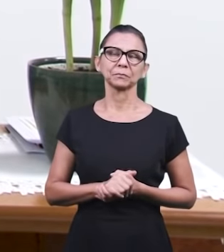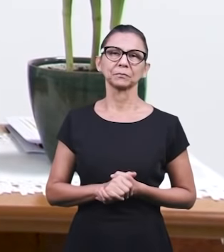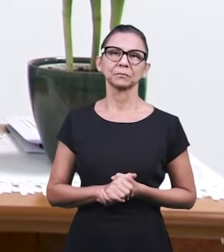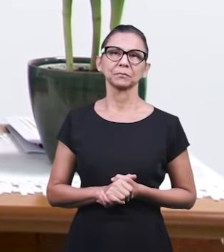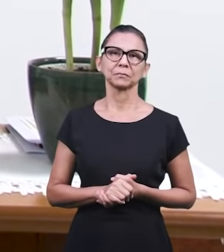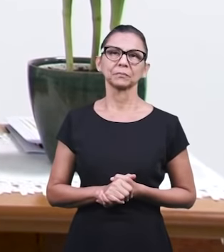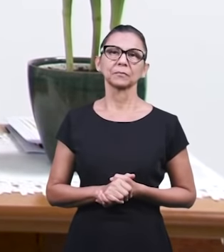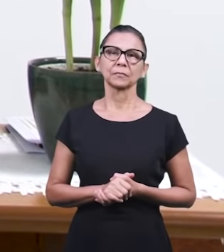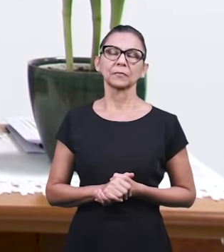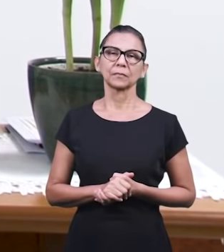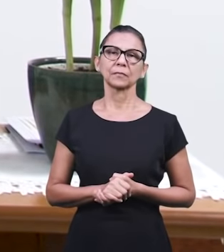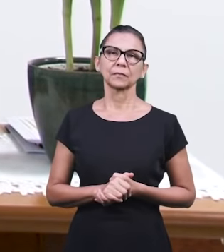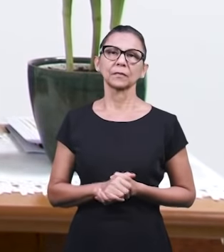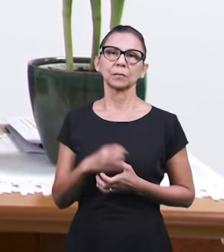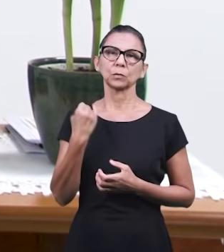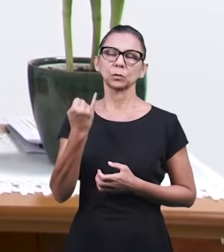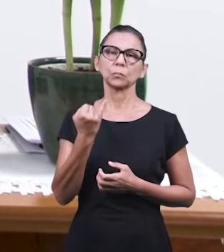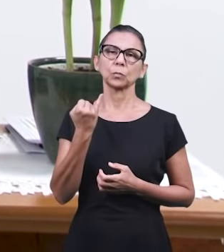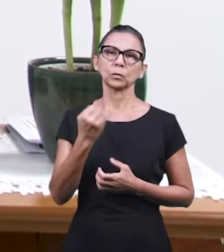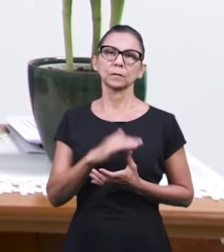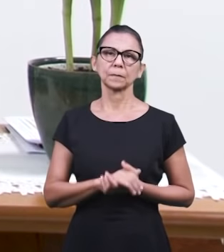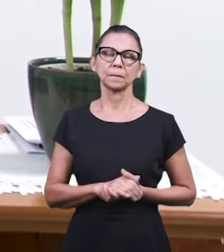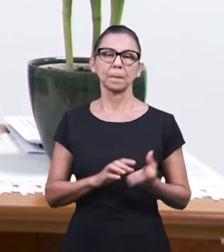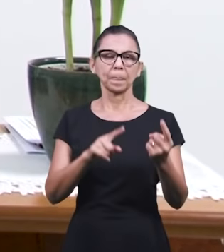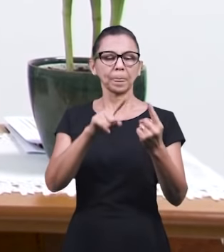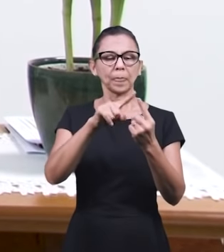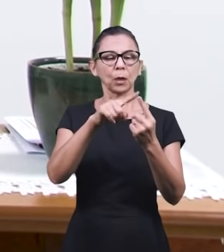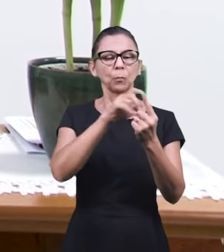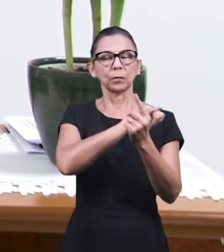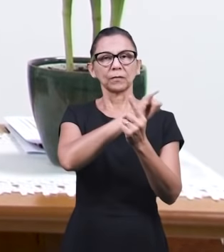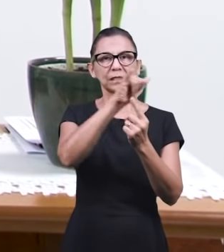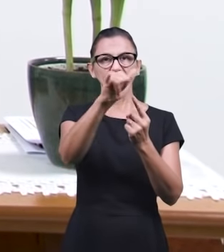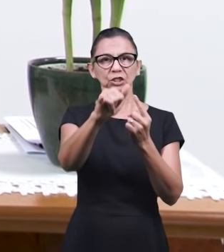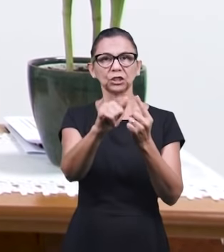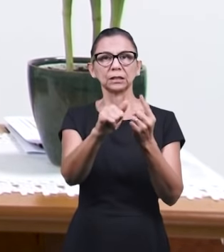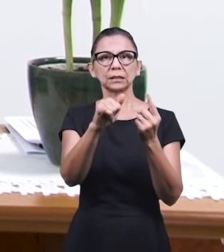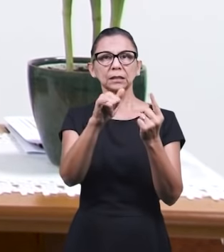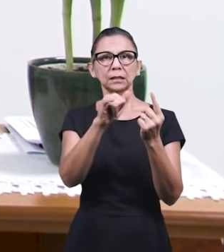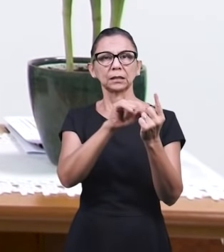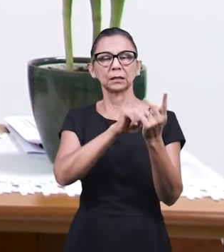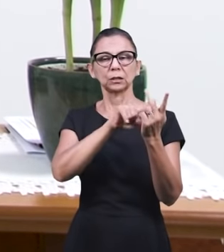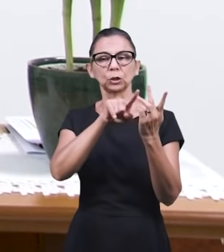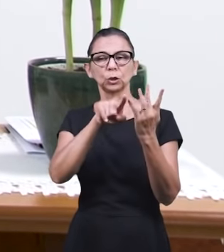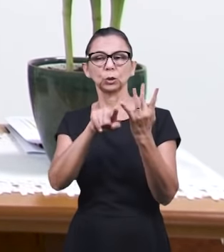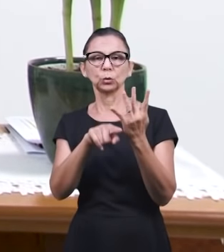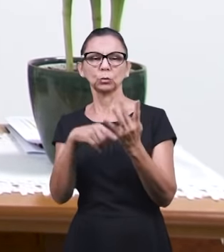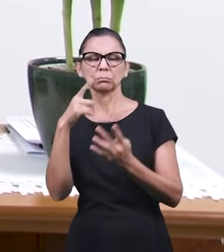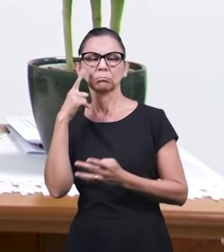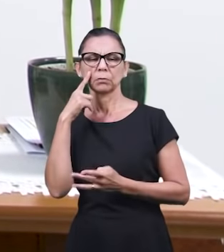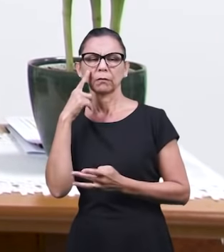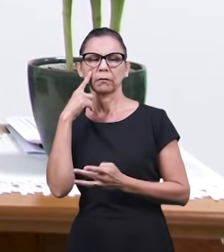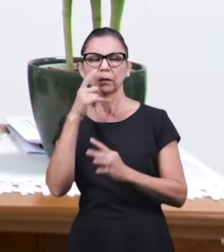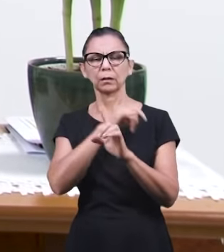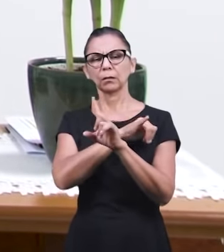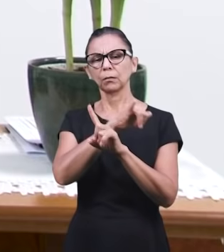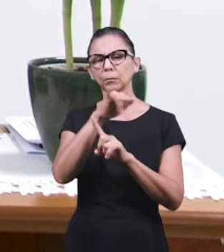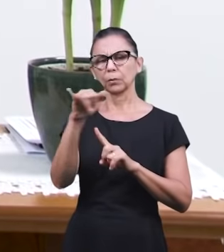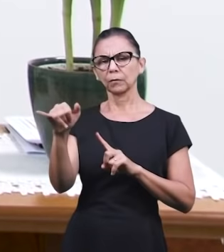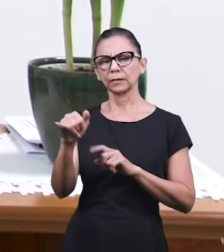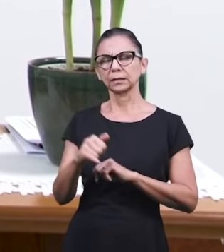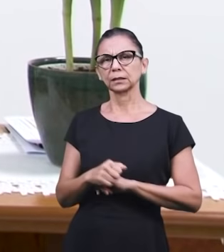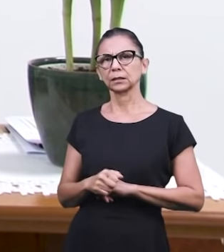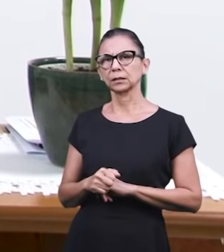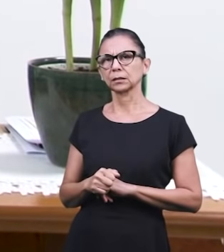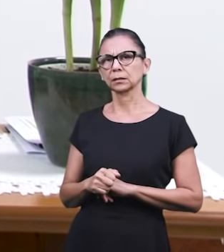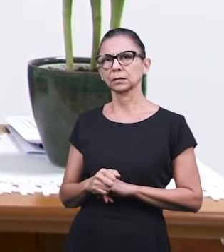sempre vale a pena um comentário, Quando a palavra diz que um profetize e os demais julguem a profecia, ou seja,